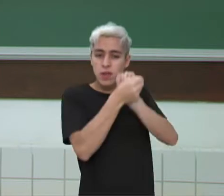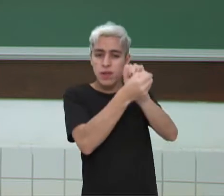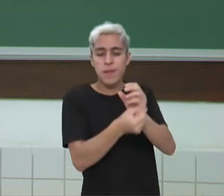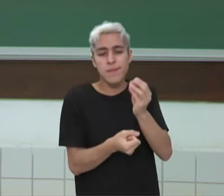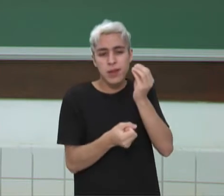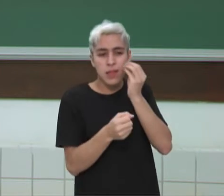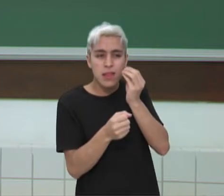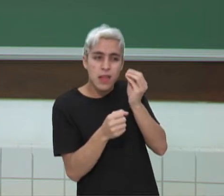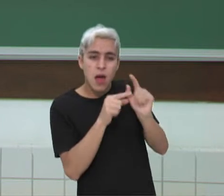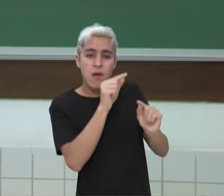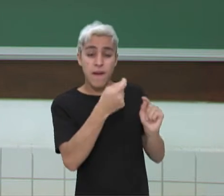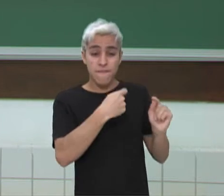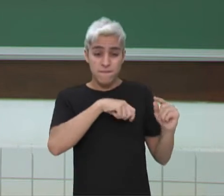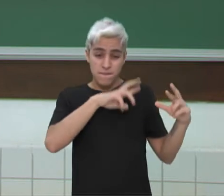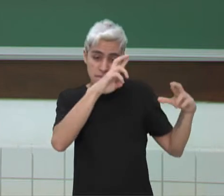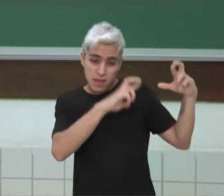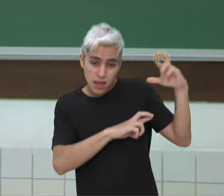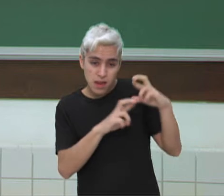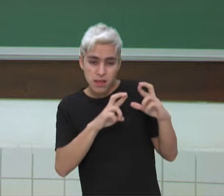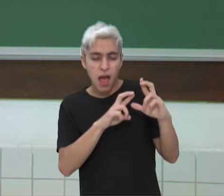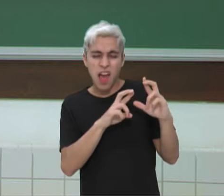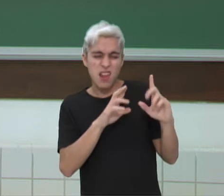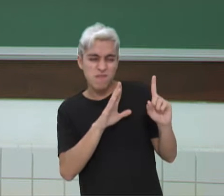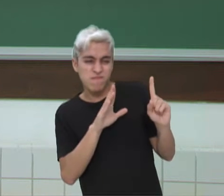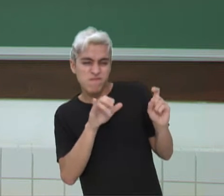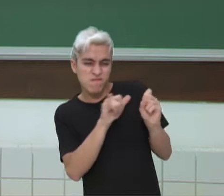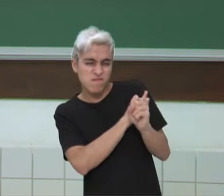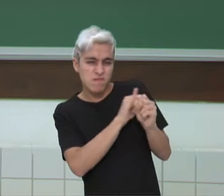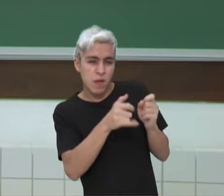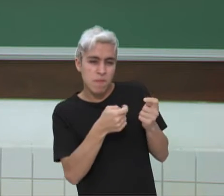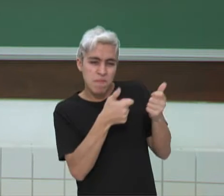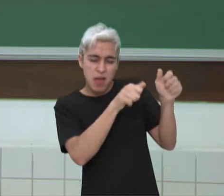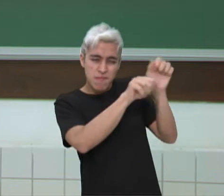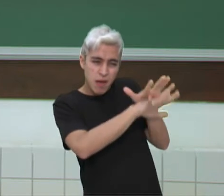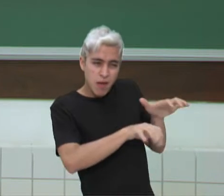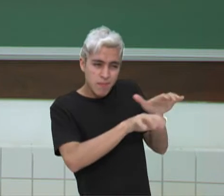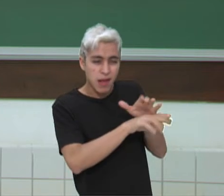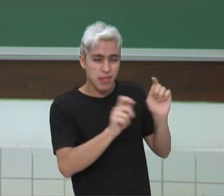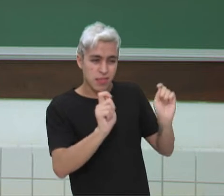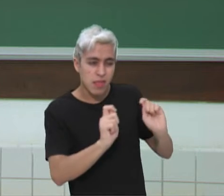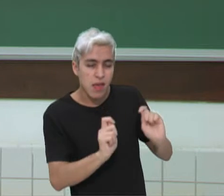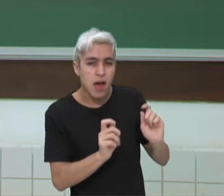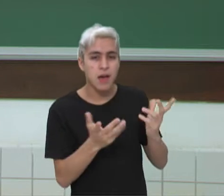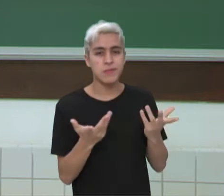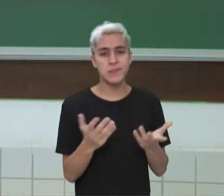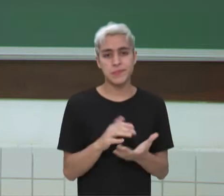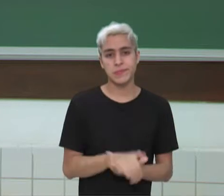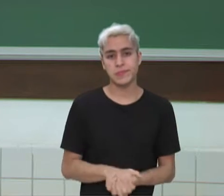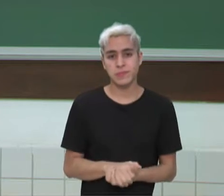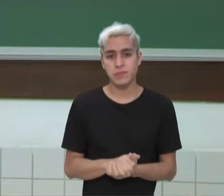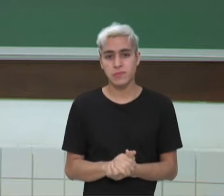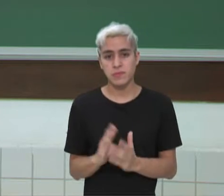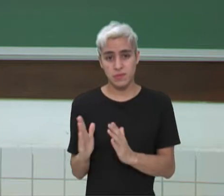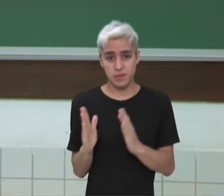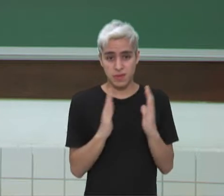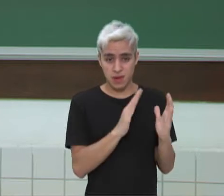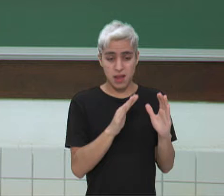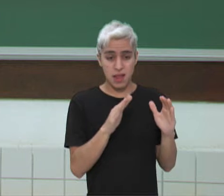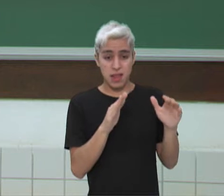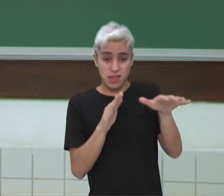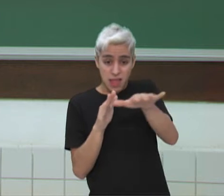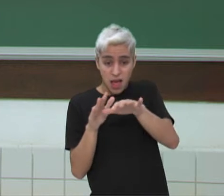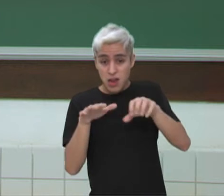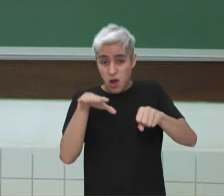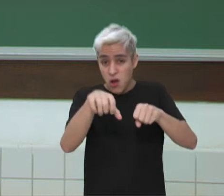burlar a fiscalização, principalmente da igreja. Nas áreas da colonização